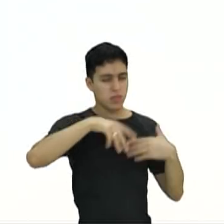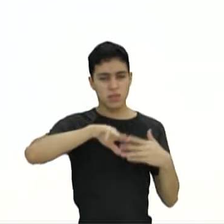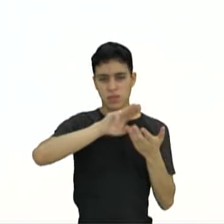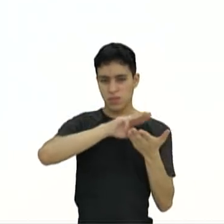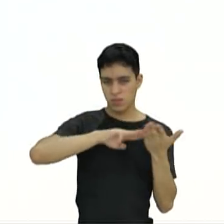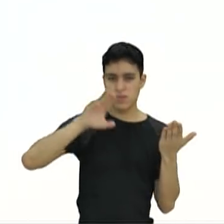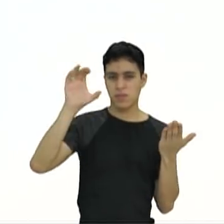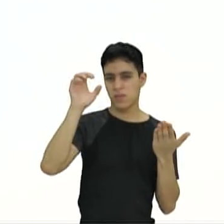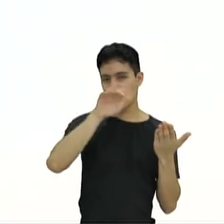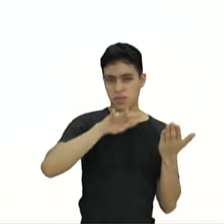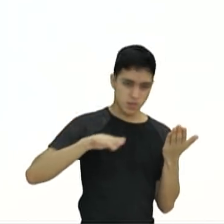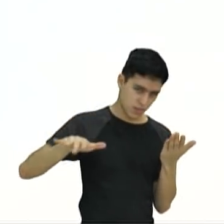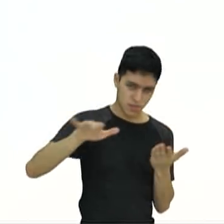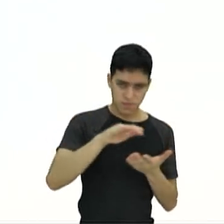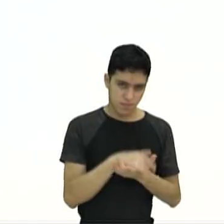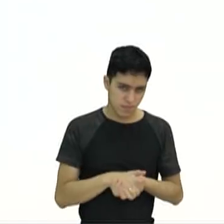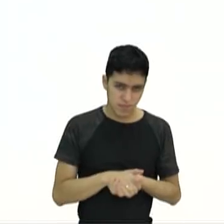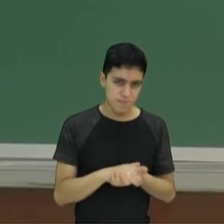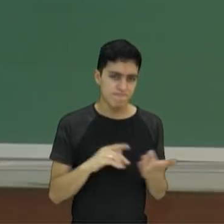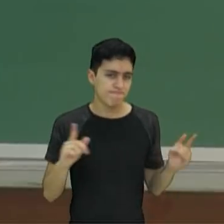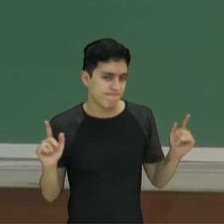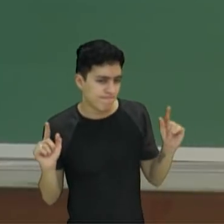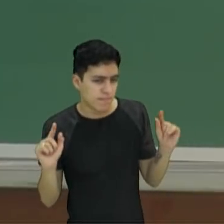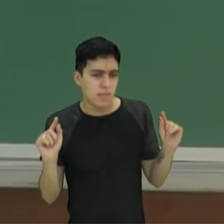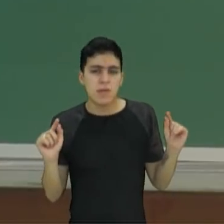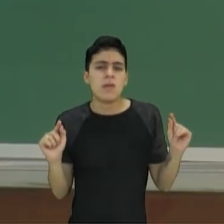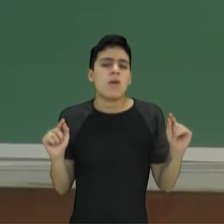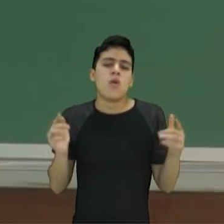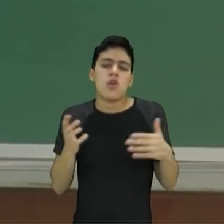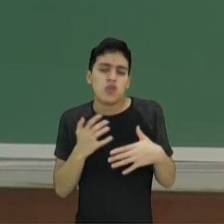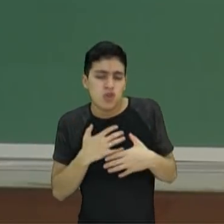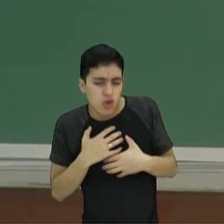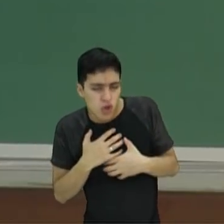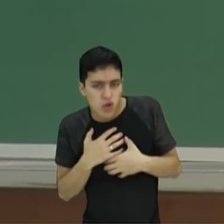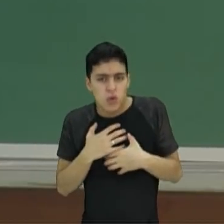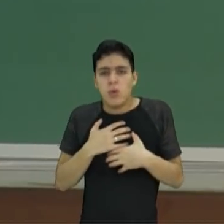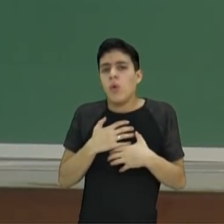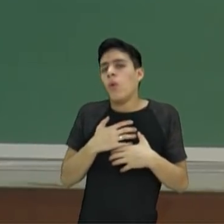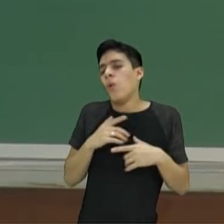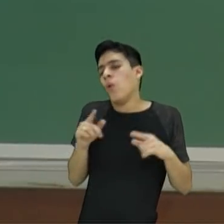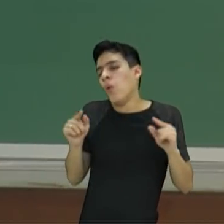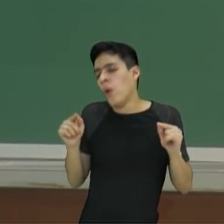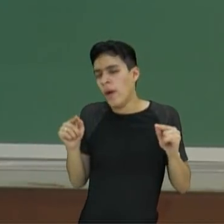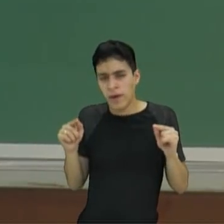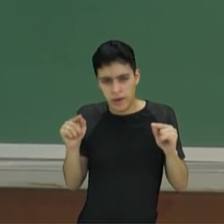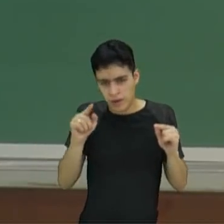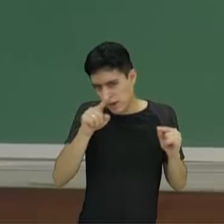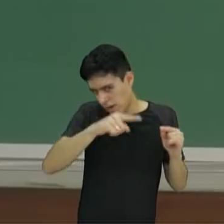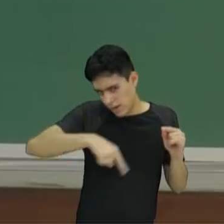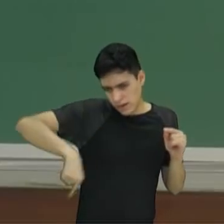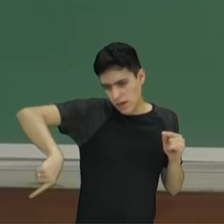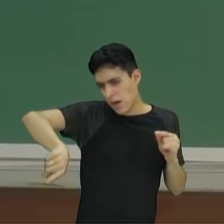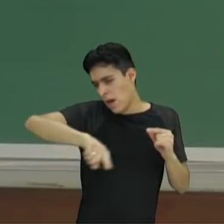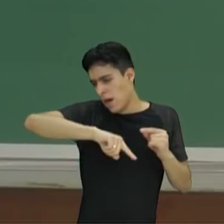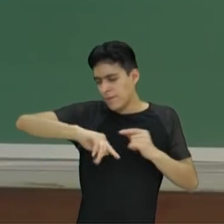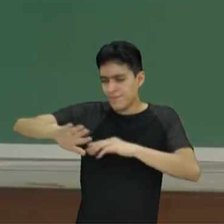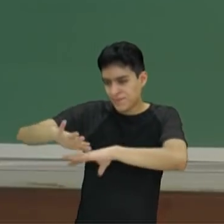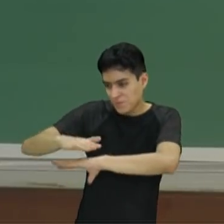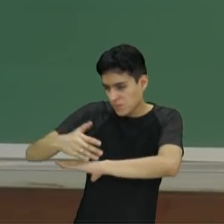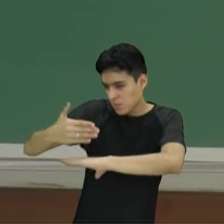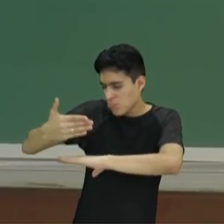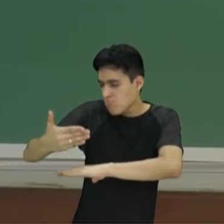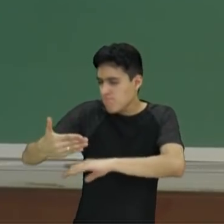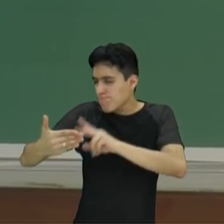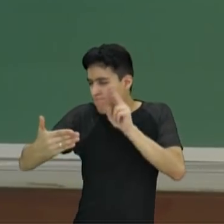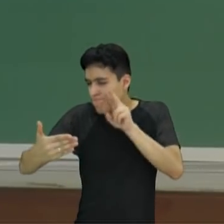método científico. Isso mesmo. Então, qual é a forma que é checada, é analisada, conferida essa